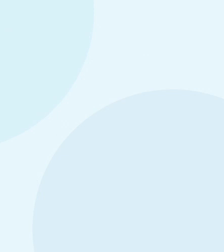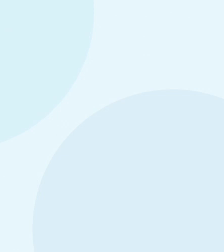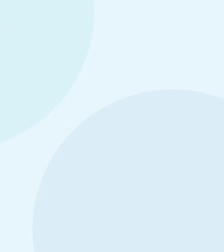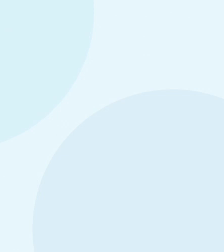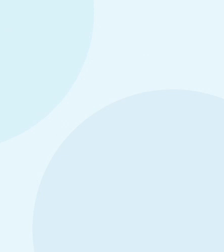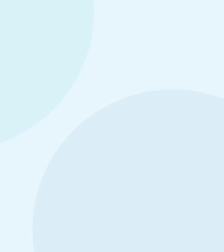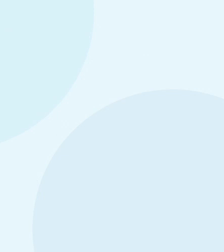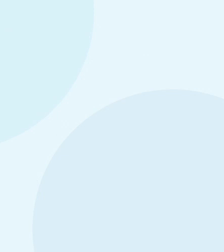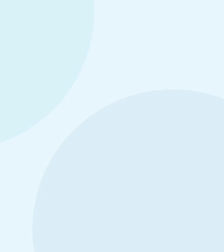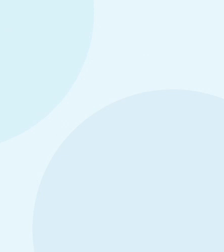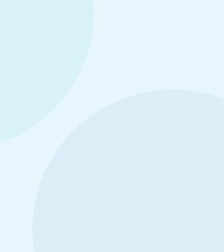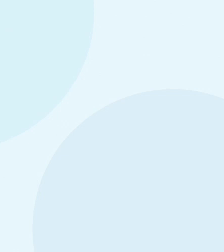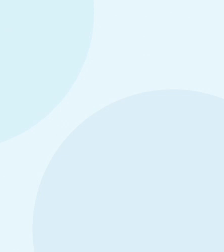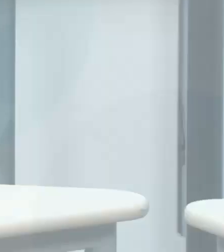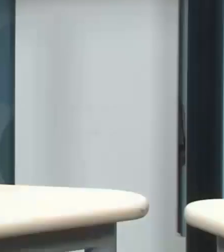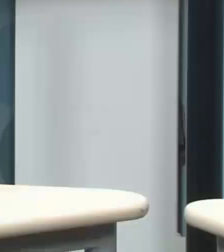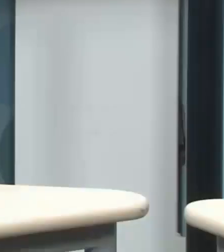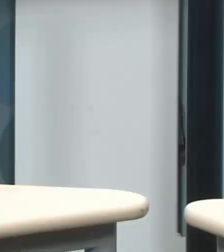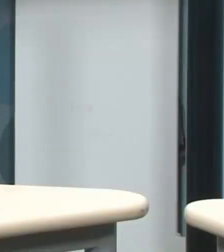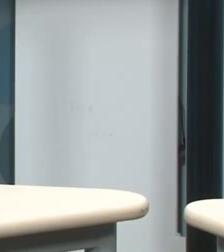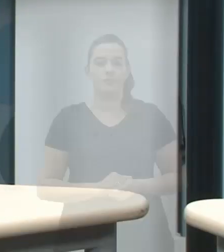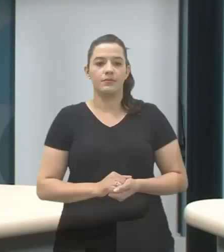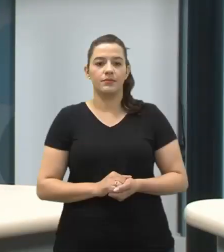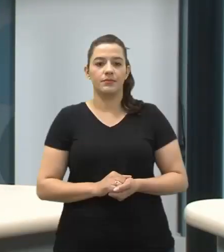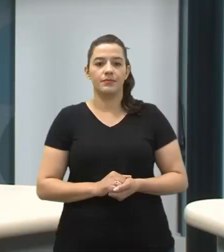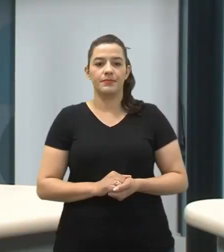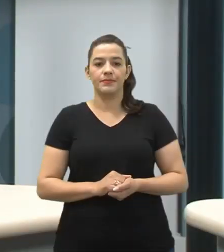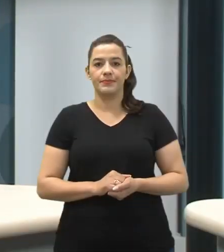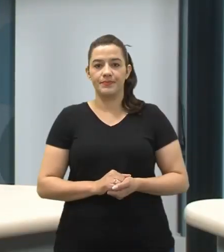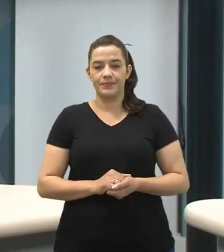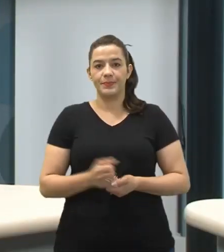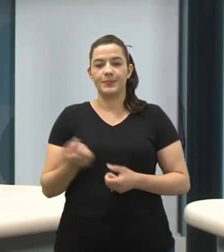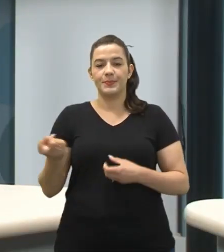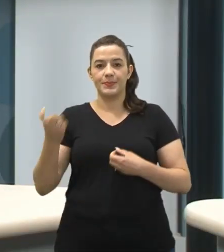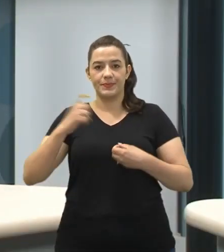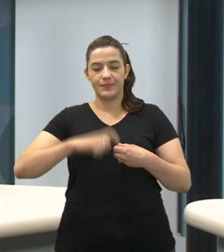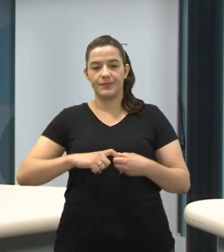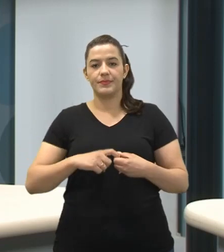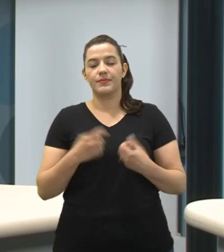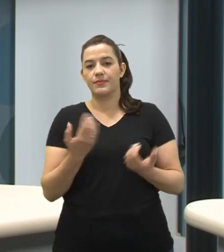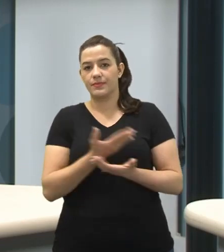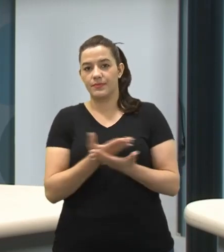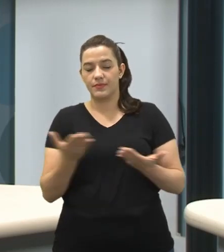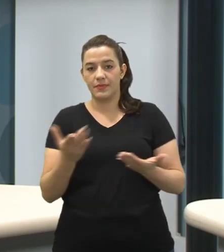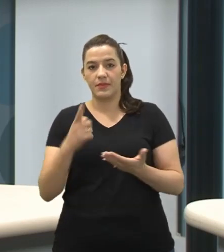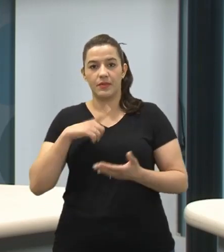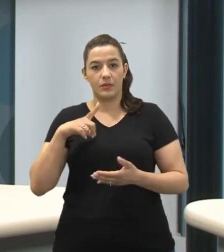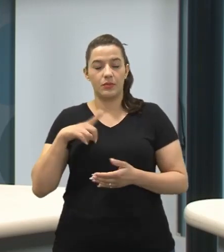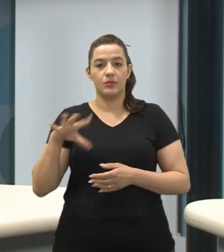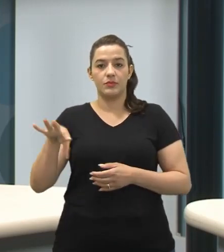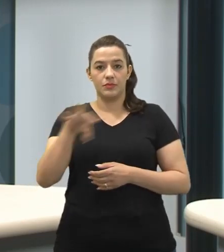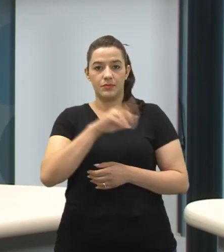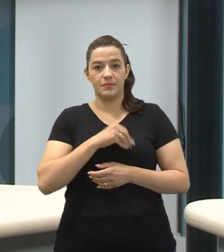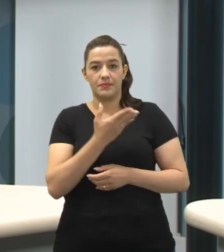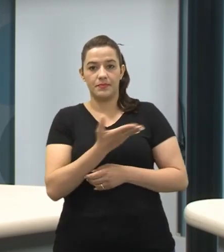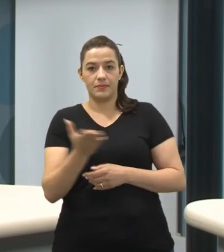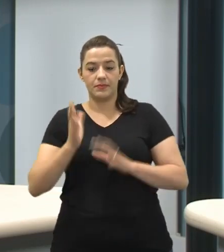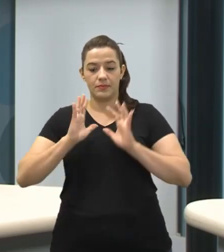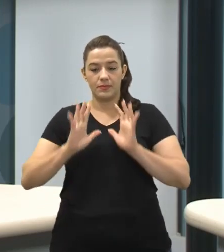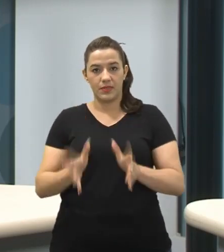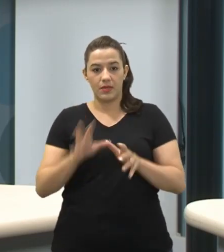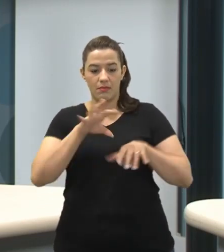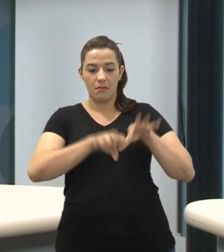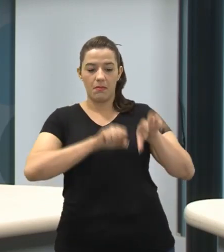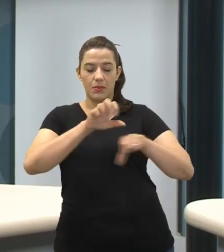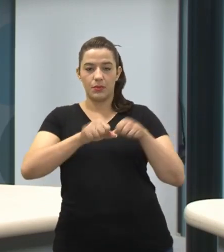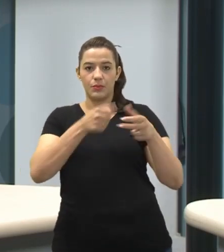E aí e voltamos agora todos amparados aí